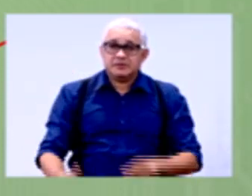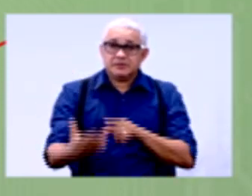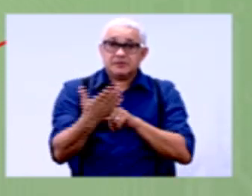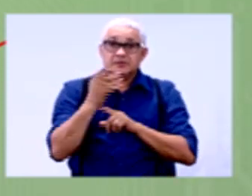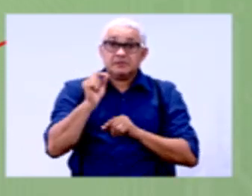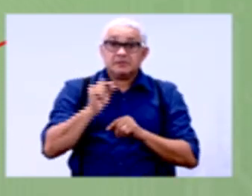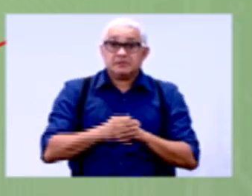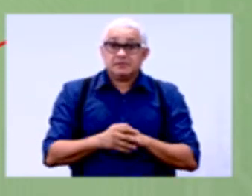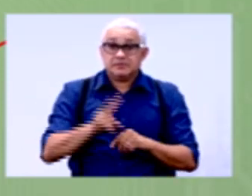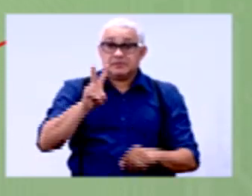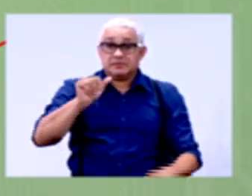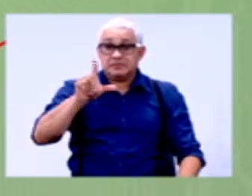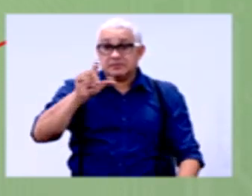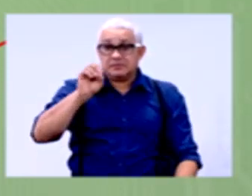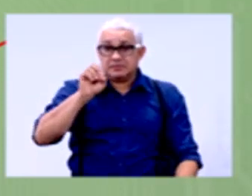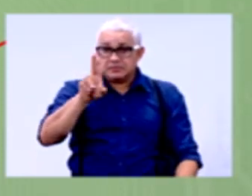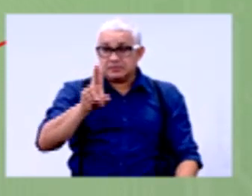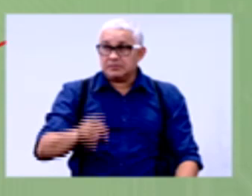o valor